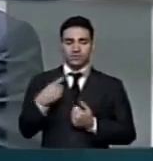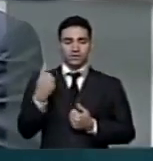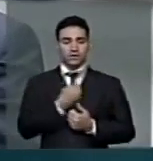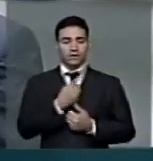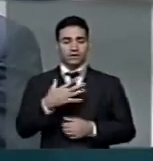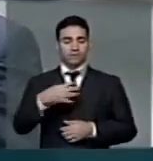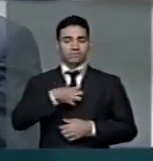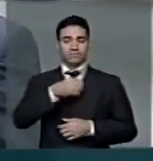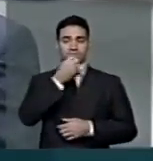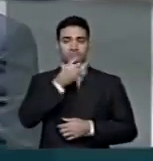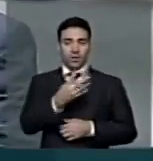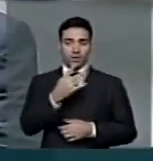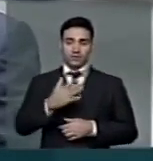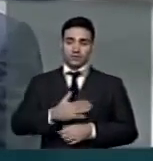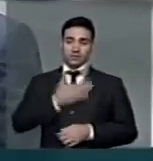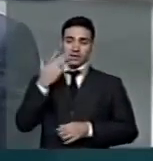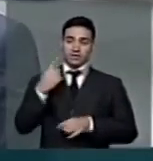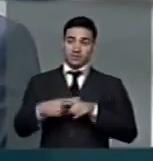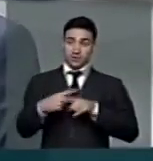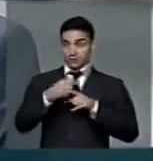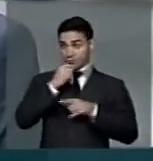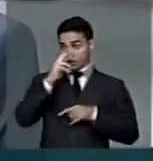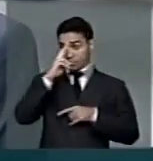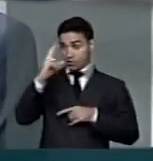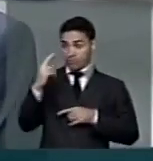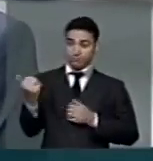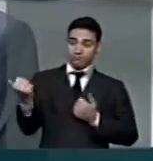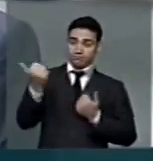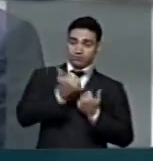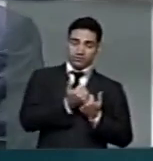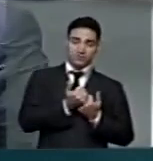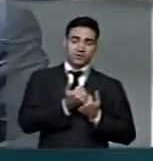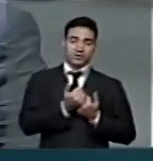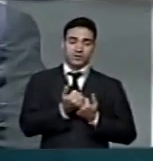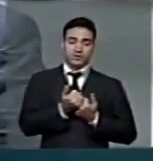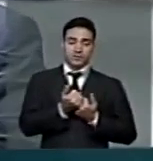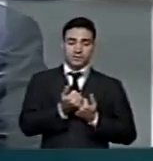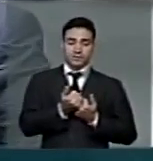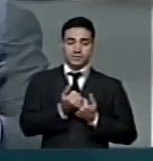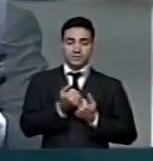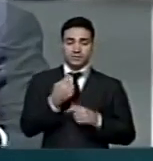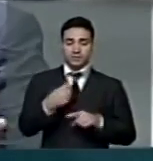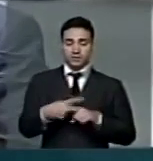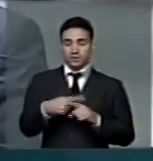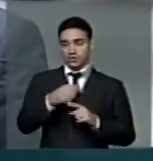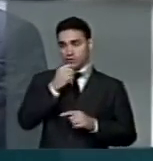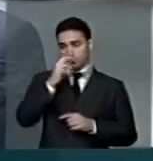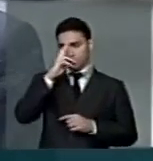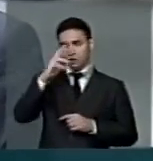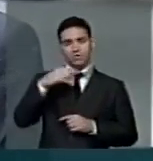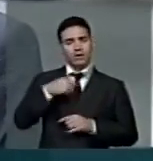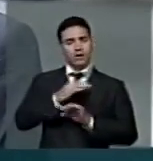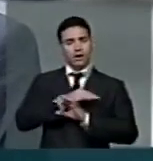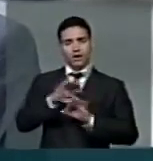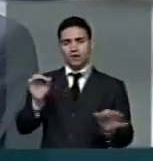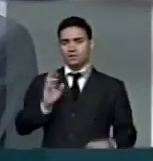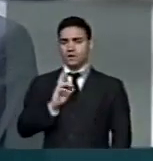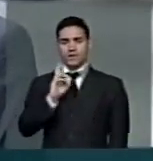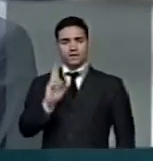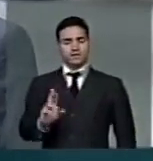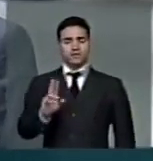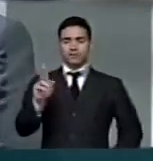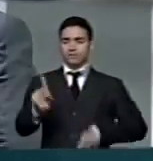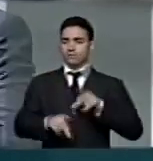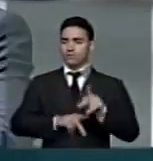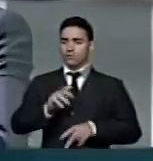surpresa muito positiva com a chegada de Vossa Excelência, que bem tem, muito bem tem representado o povo do Rio de